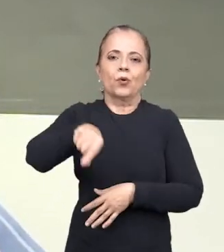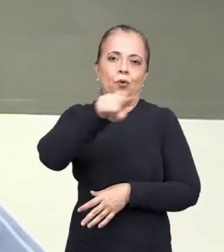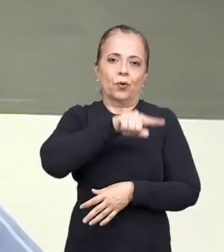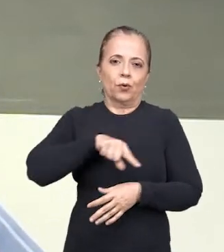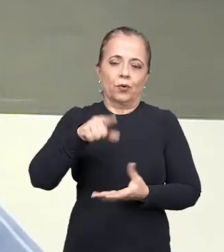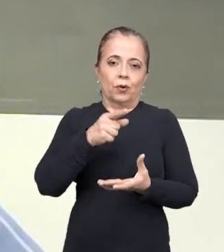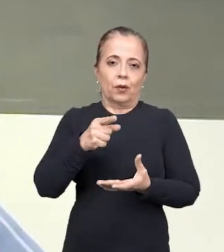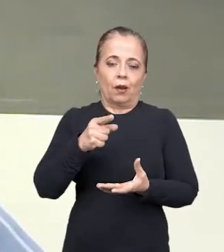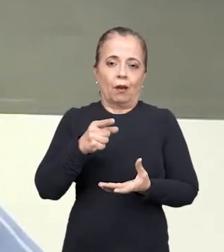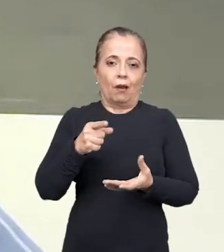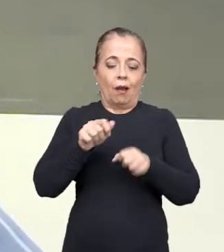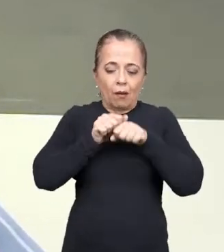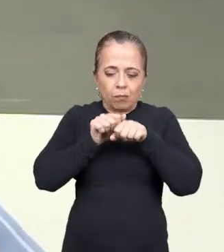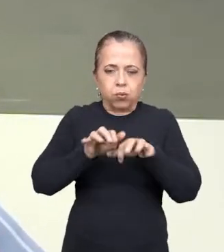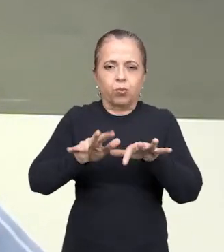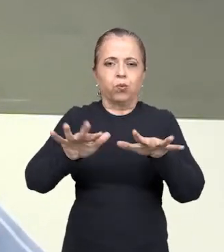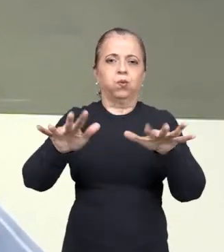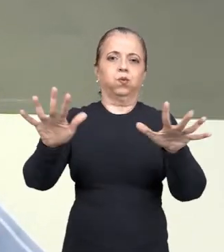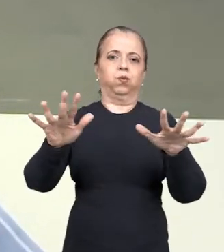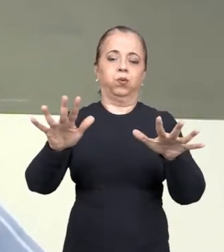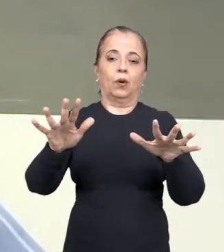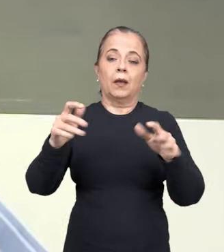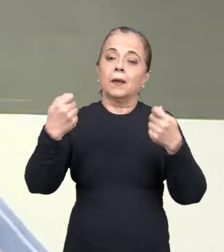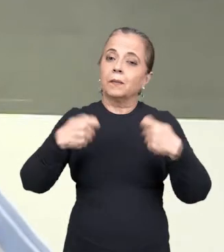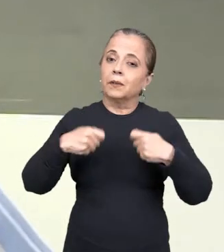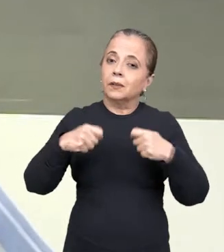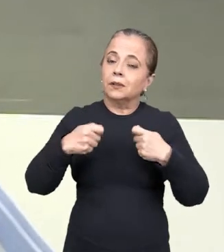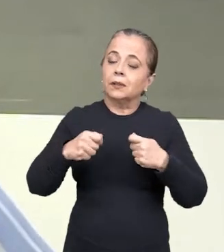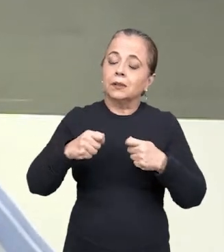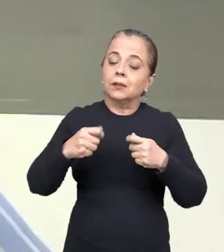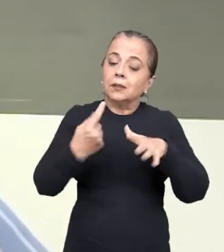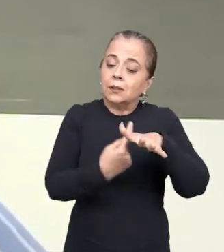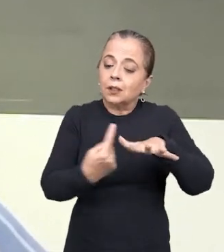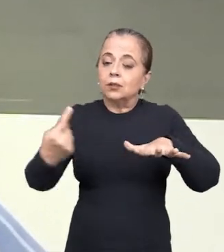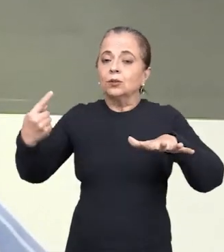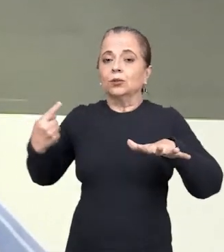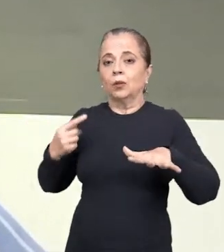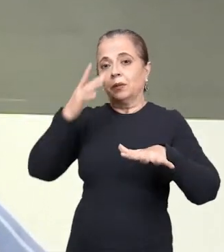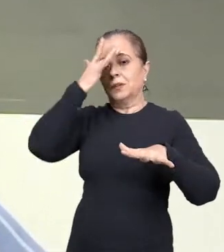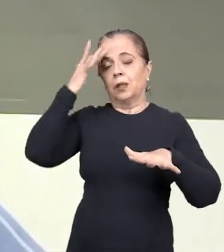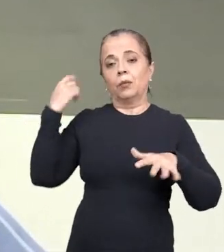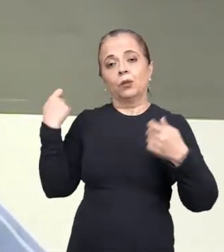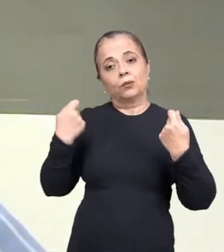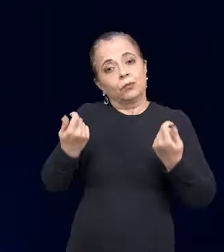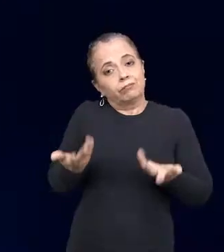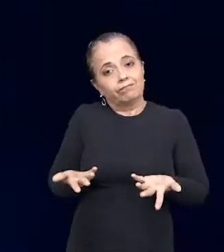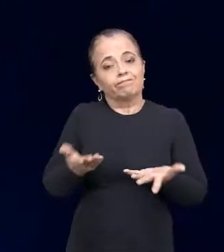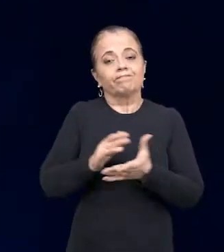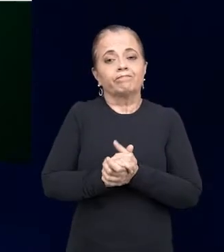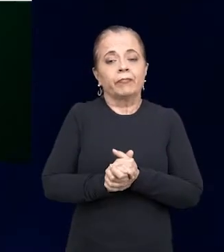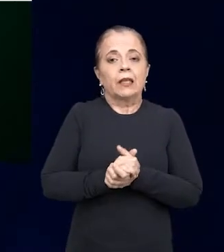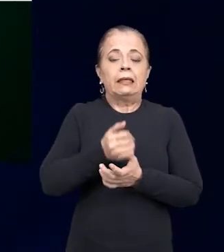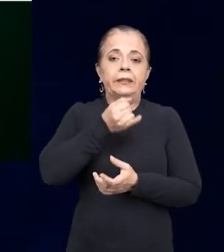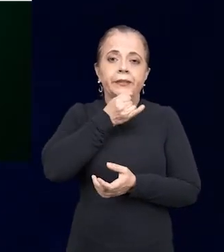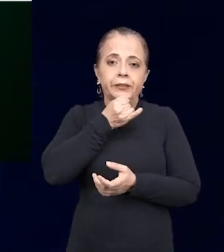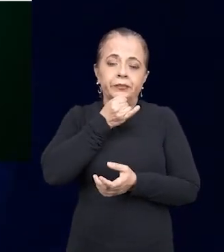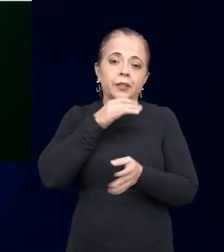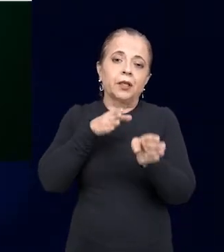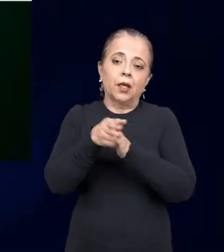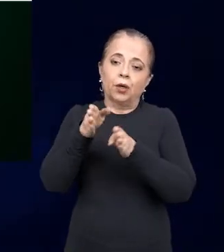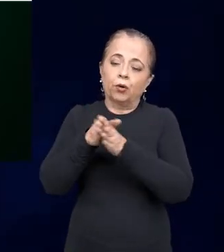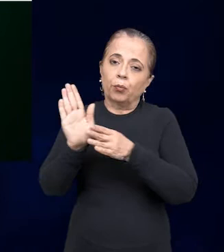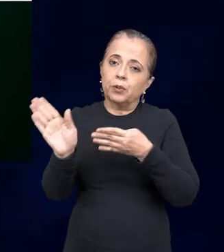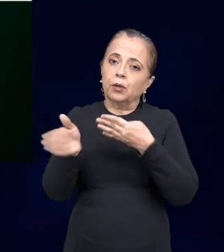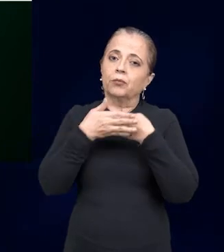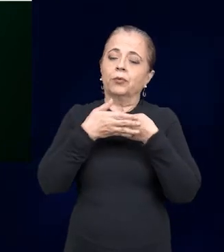segurar a disseminação do vírus a não ser através do isolamento das pessoas. Então, essa